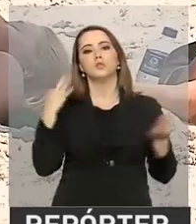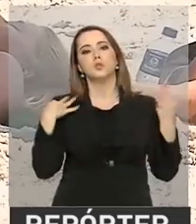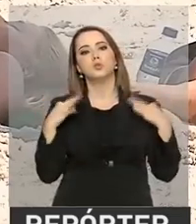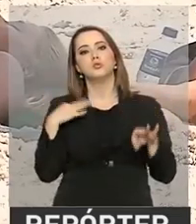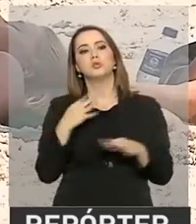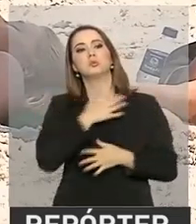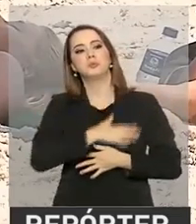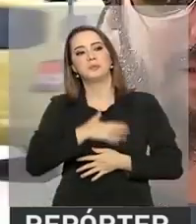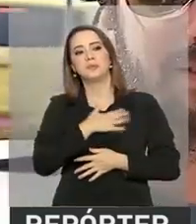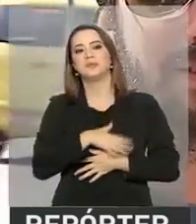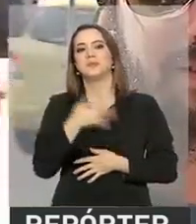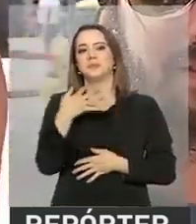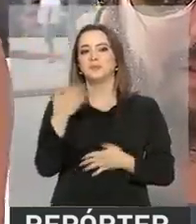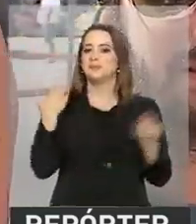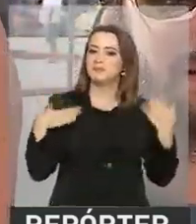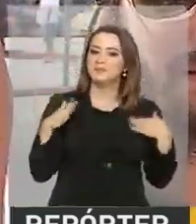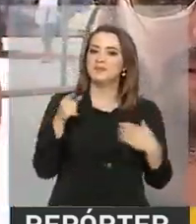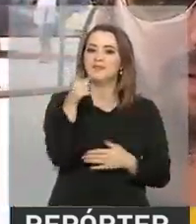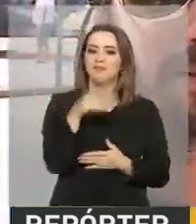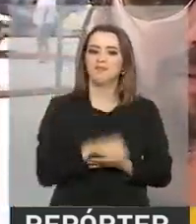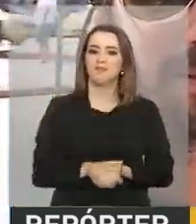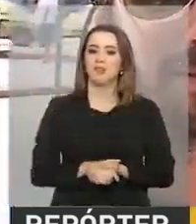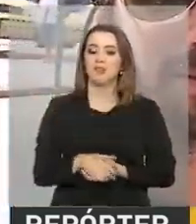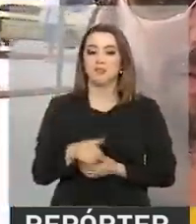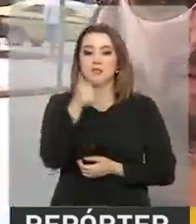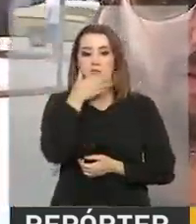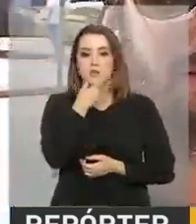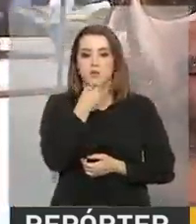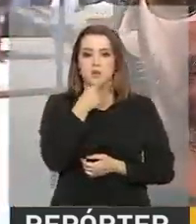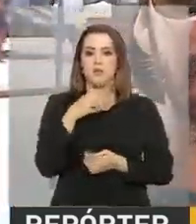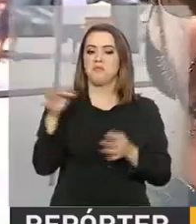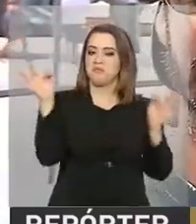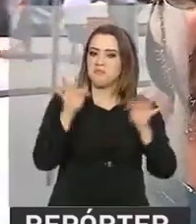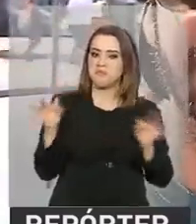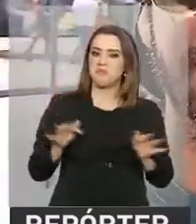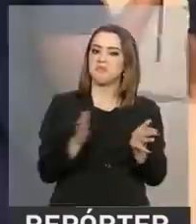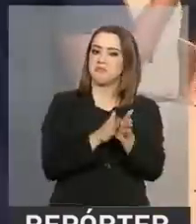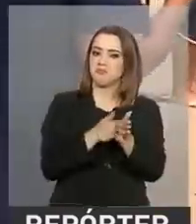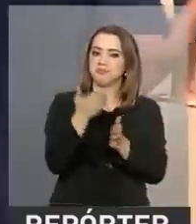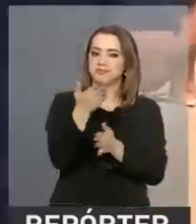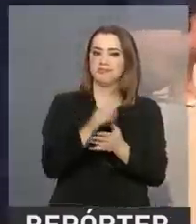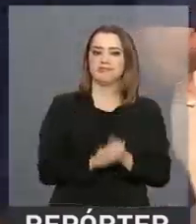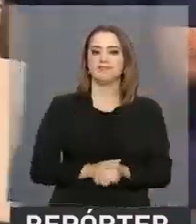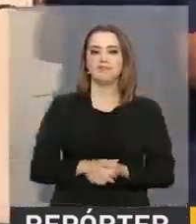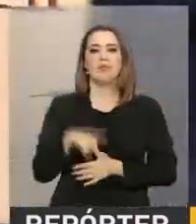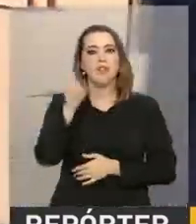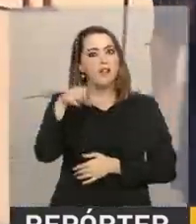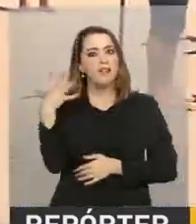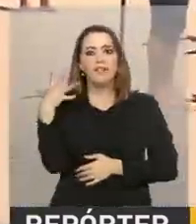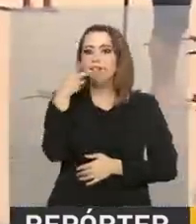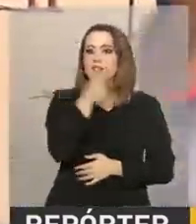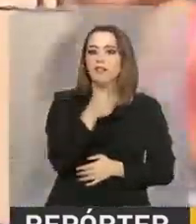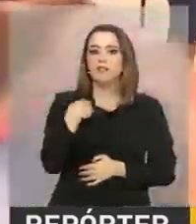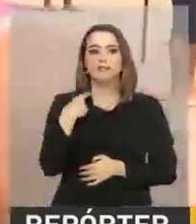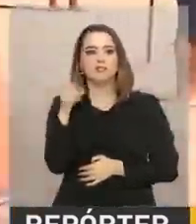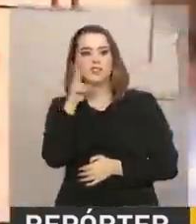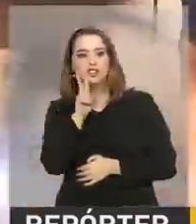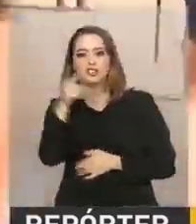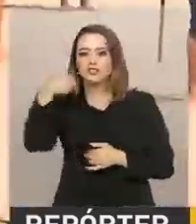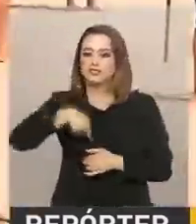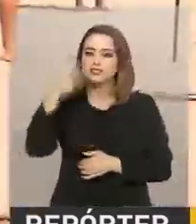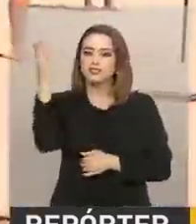Estão aproveitando e Bueno felicitar a los brasileiros por que foram capazes de organizar Bárbaro é lindo ainda mais a gente vê isso no nosso